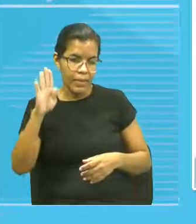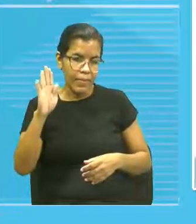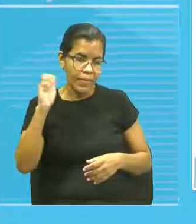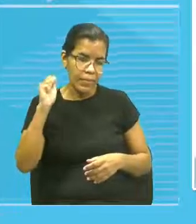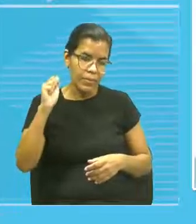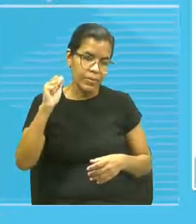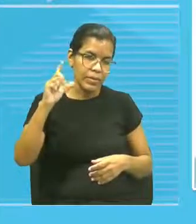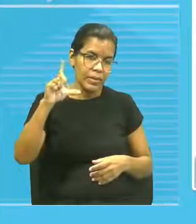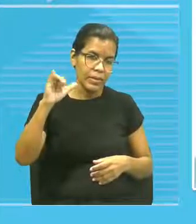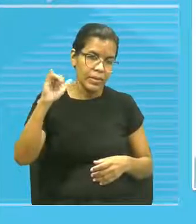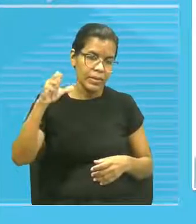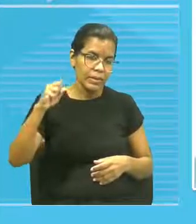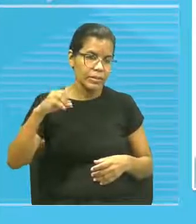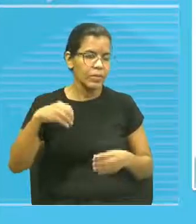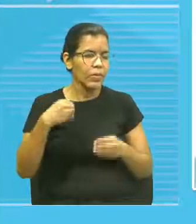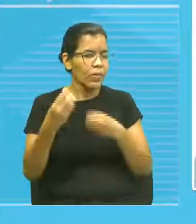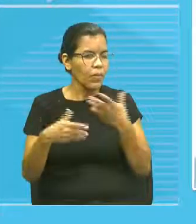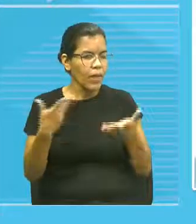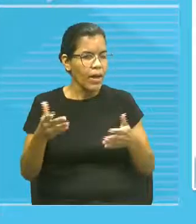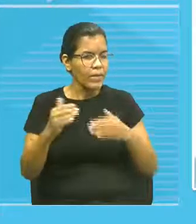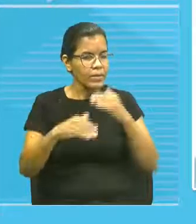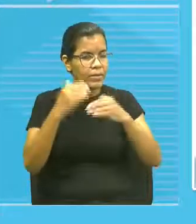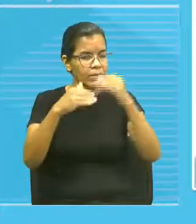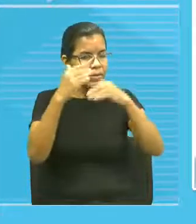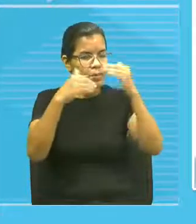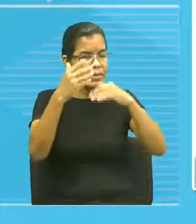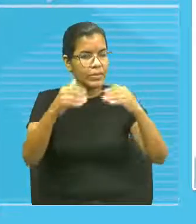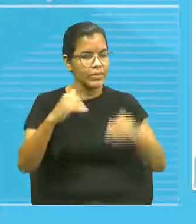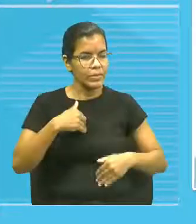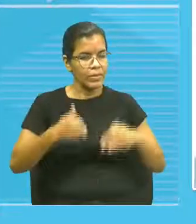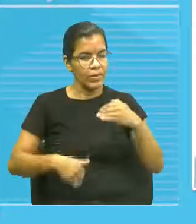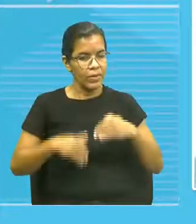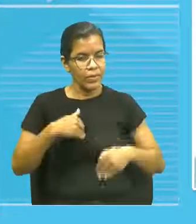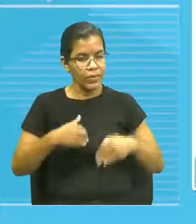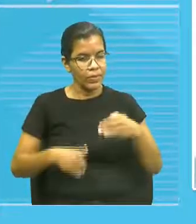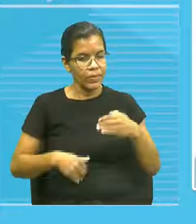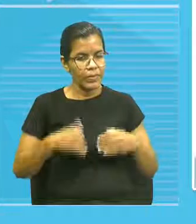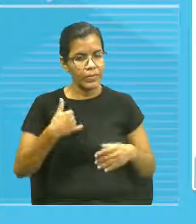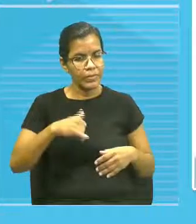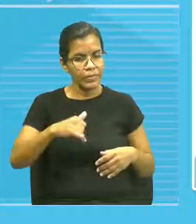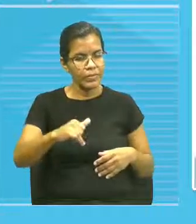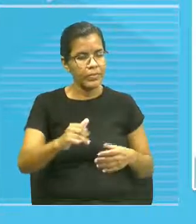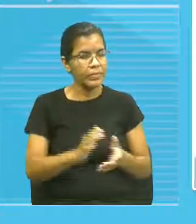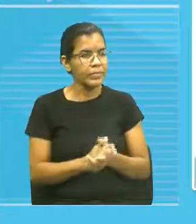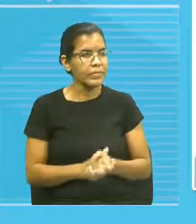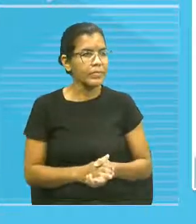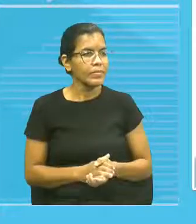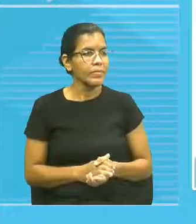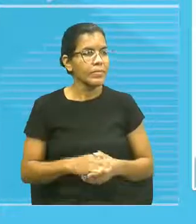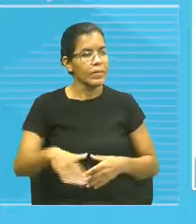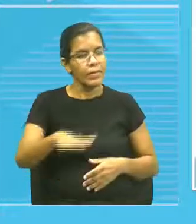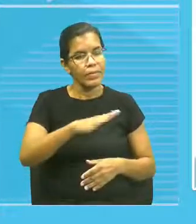Quais são os processos energéticos no nosso corpo, pessoal? Quais são? Os